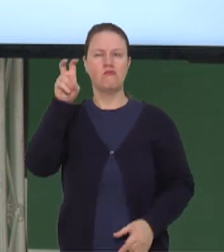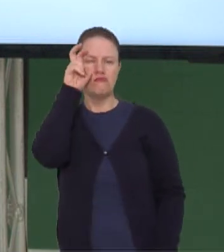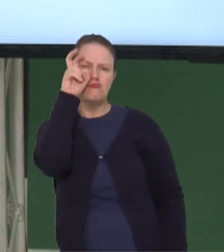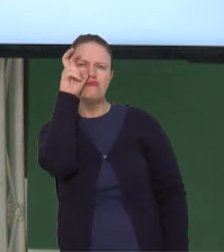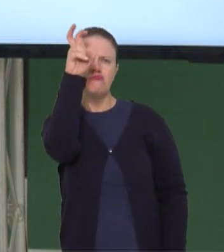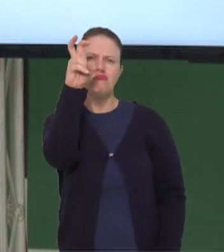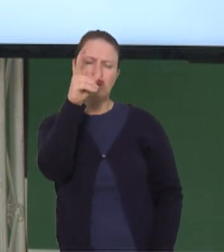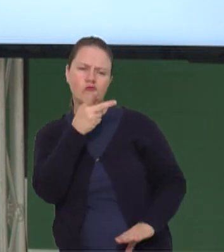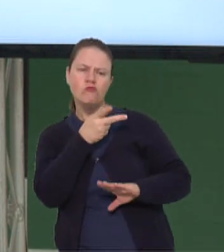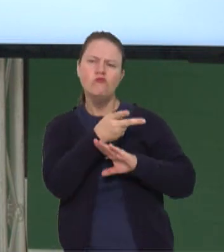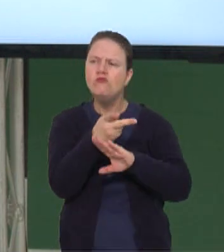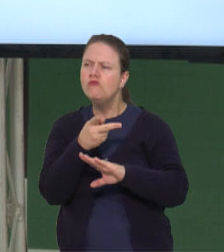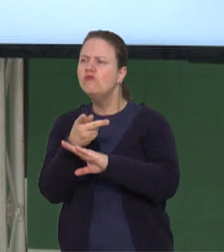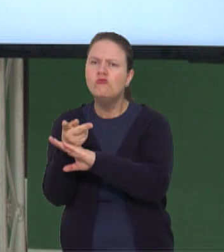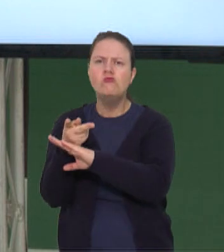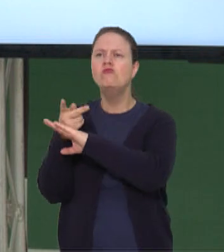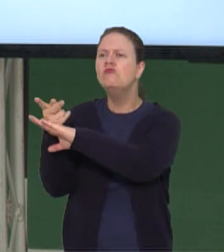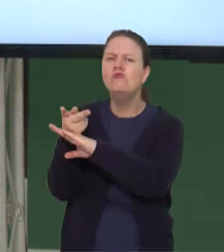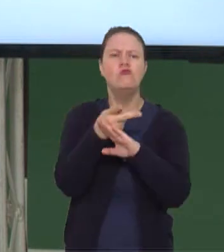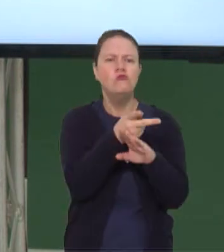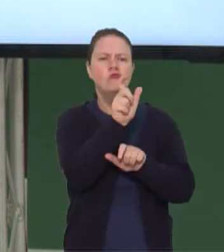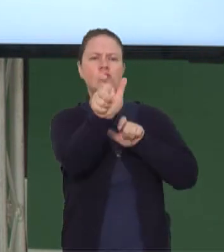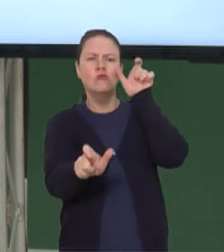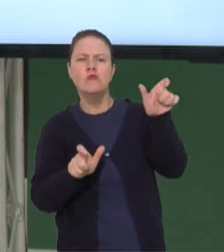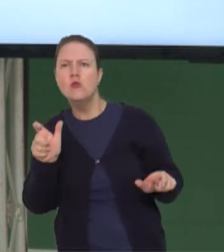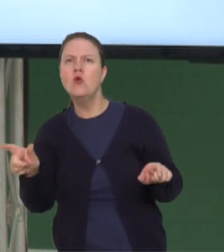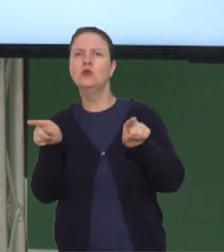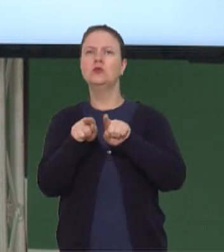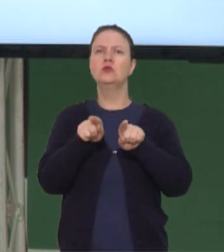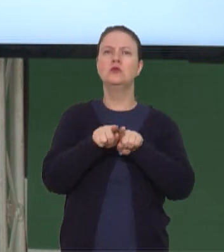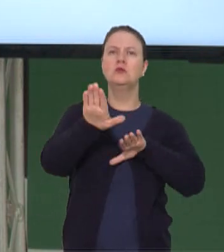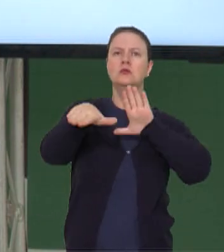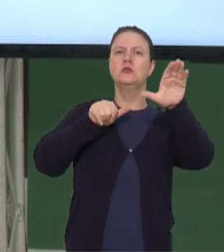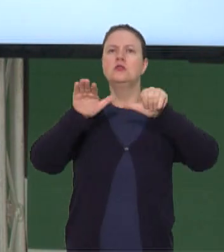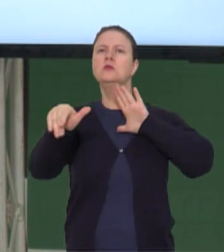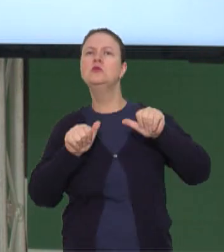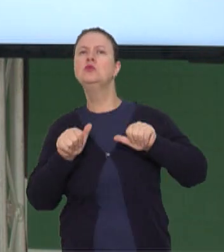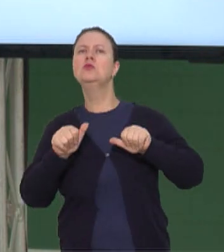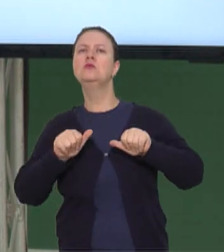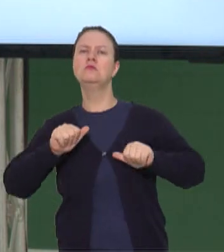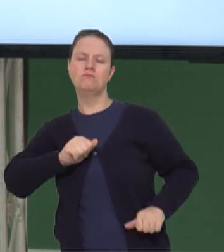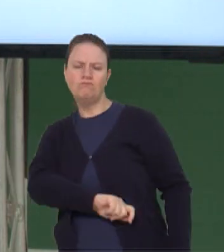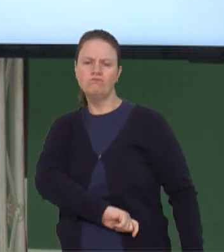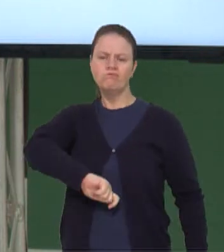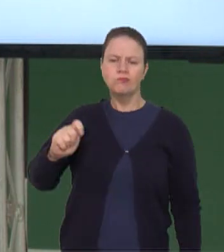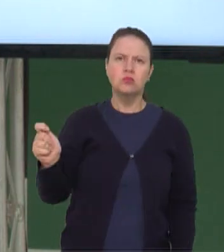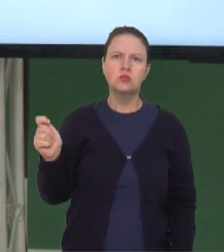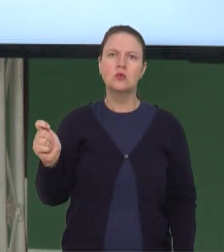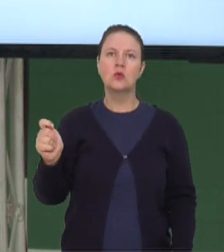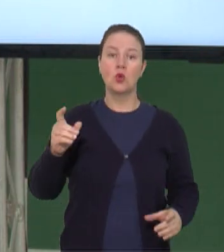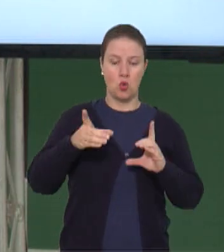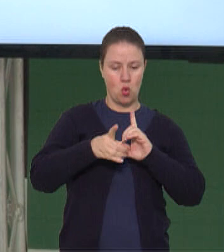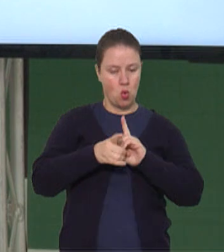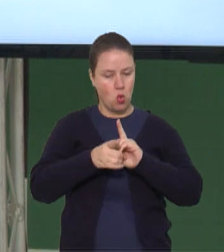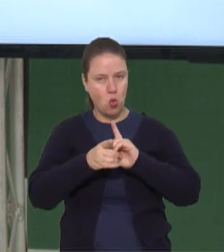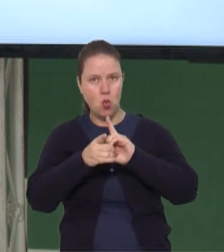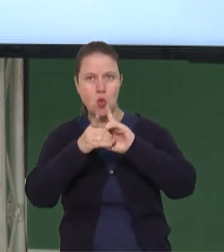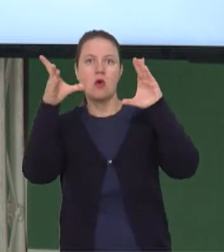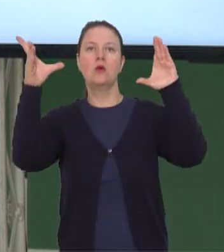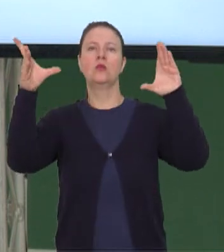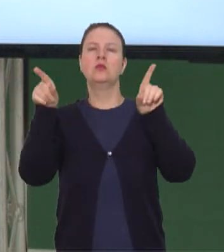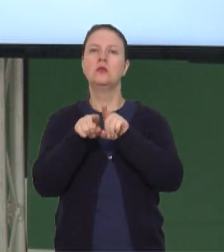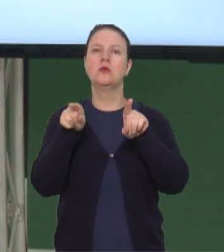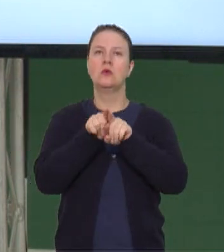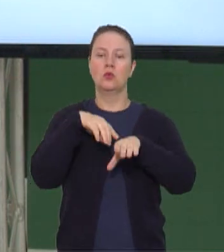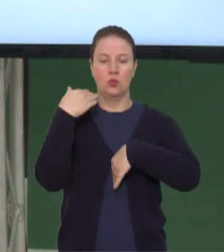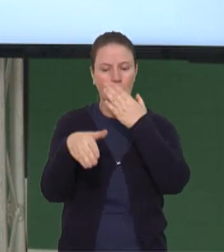intelectuais, eles foram às ruas, eles pegaram em armas e eles fizeram um processo, criaram uma democracia, fizeram um regime republicano, quer